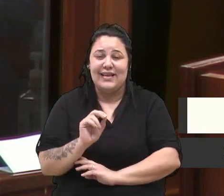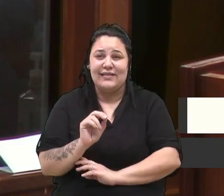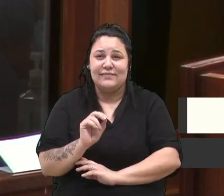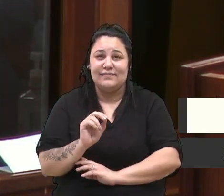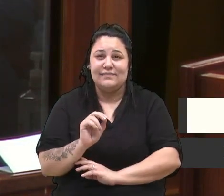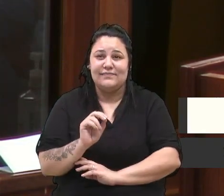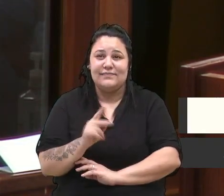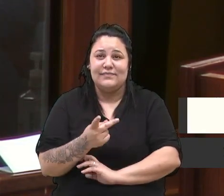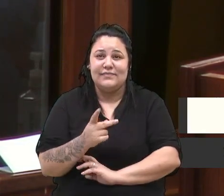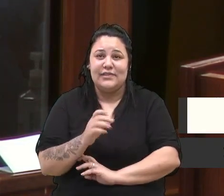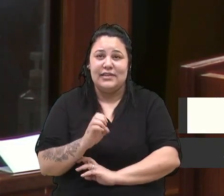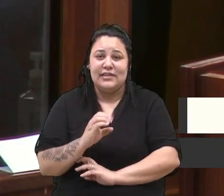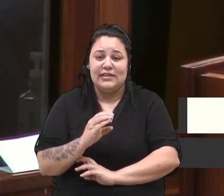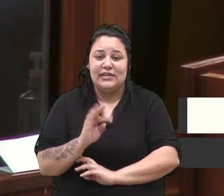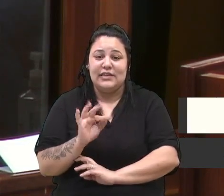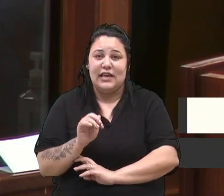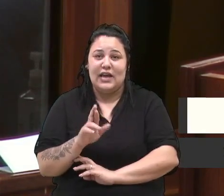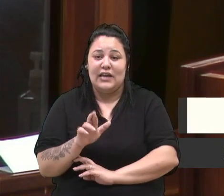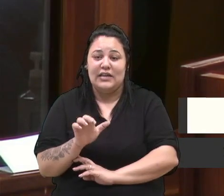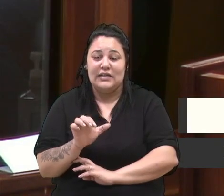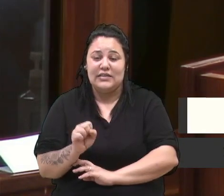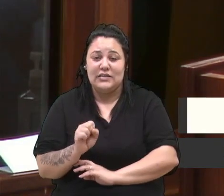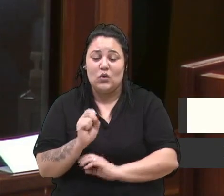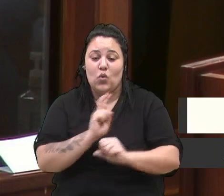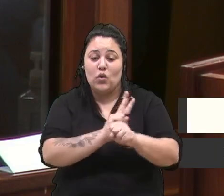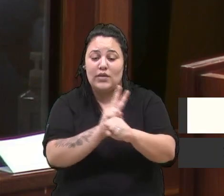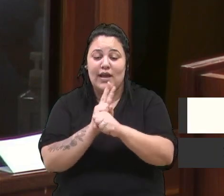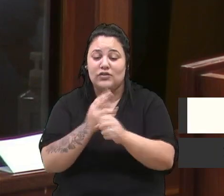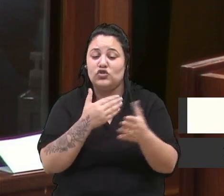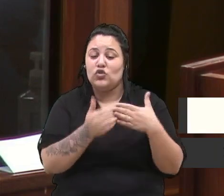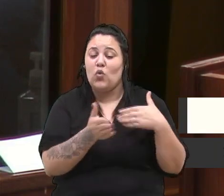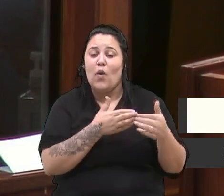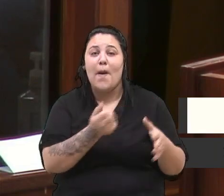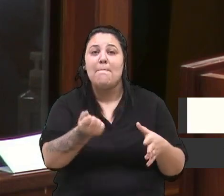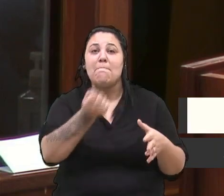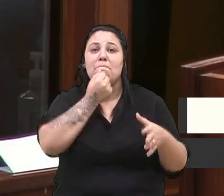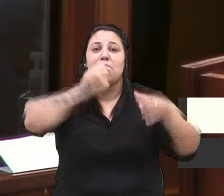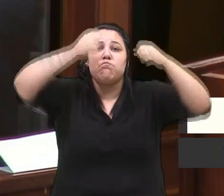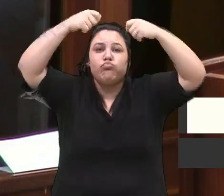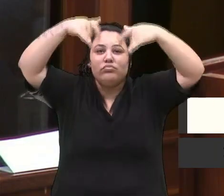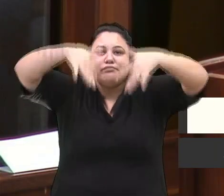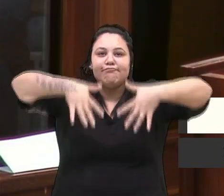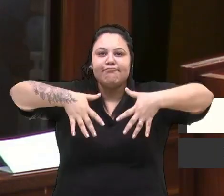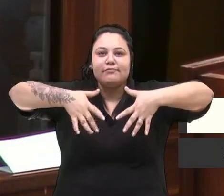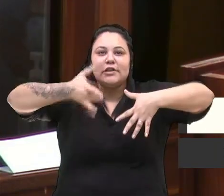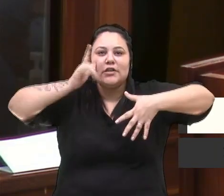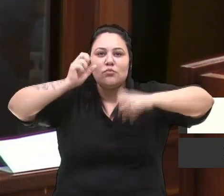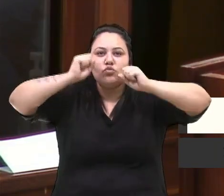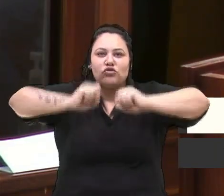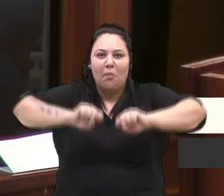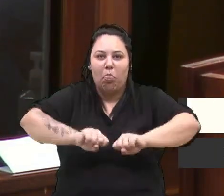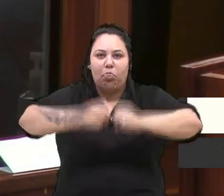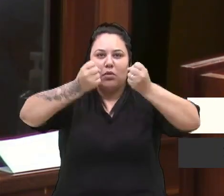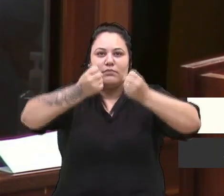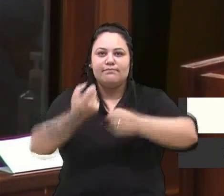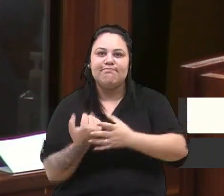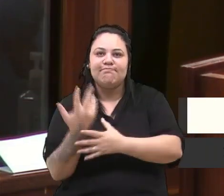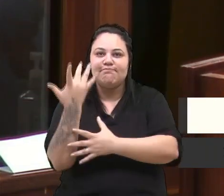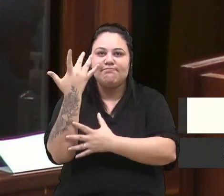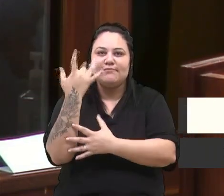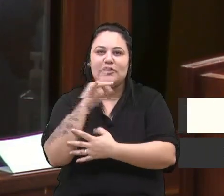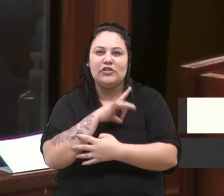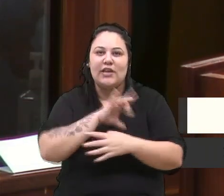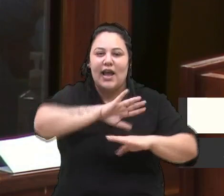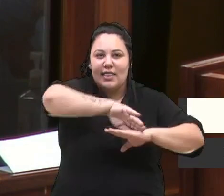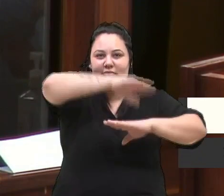São 80 hectares protegidos de qualquer granizo que antes podia atingir as plantas. Nós temos as telas de